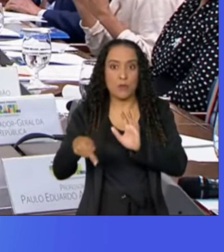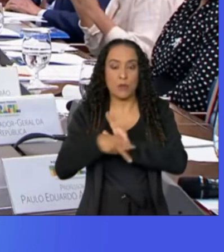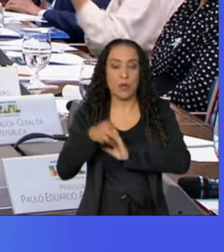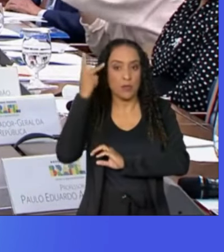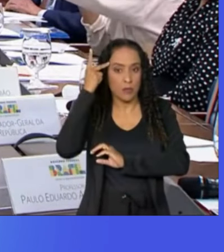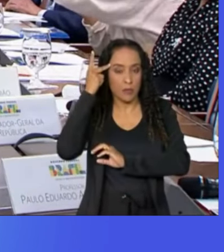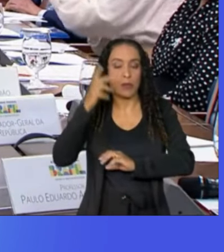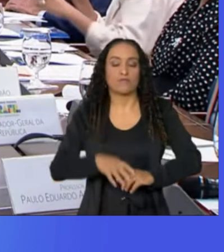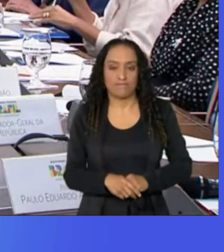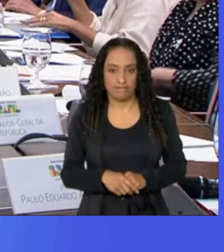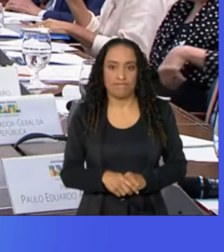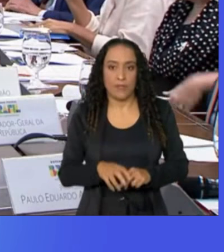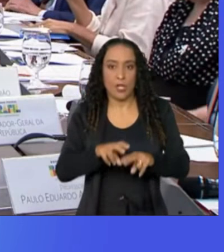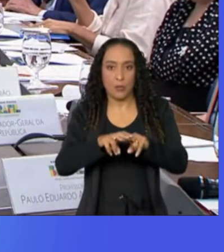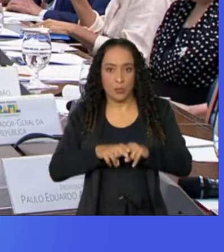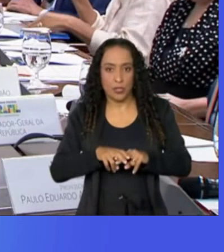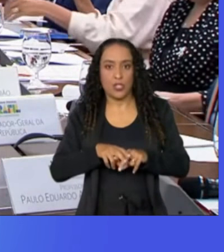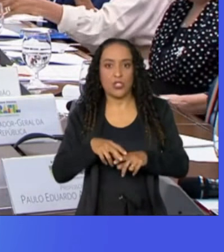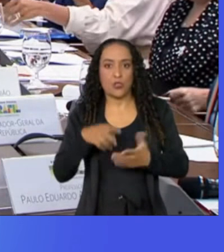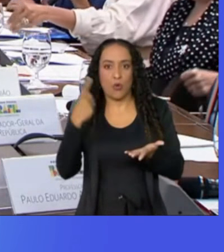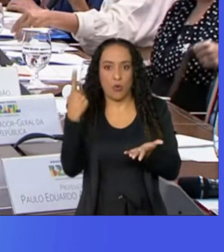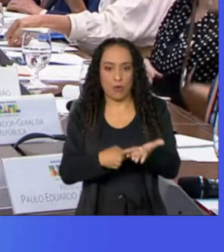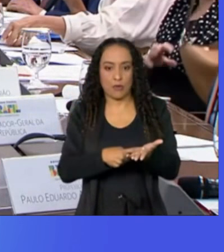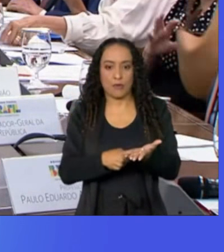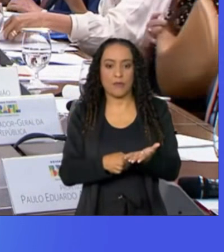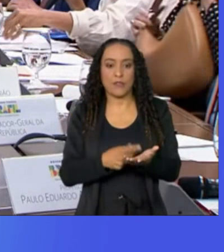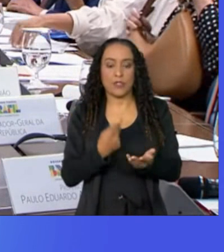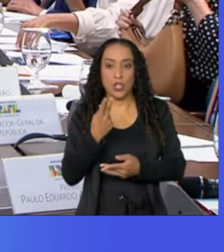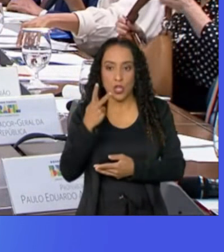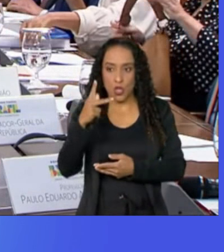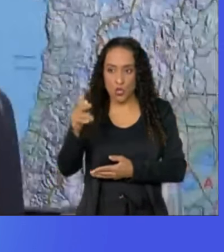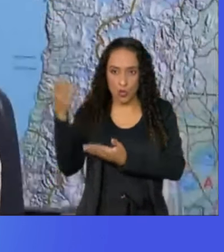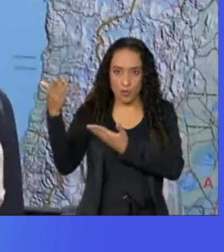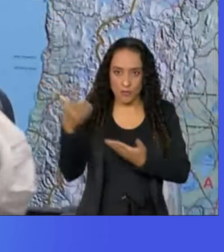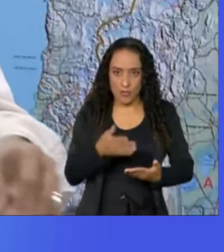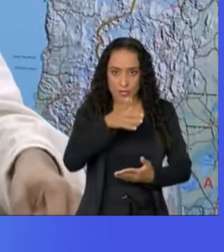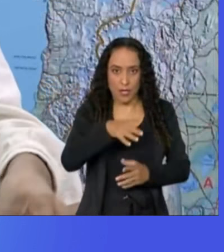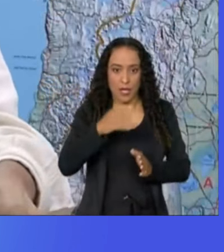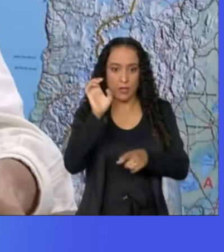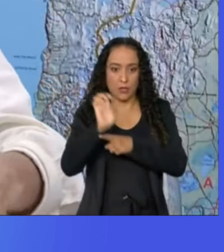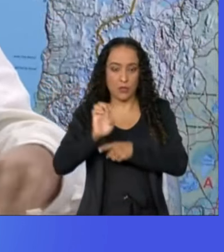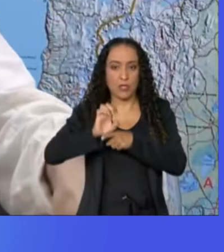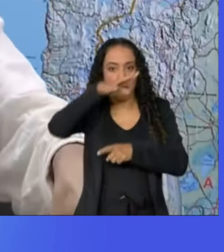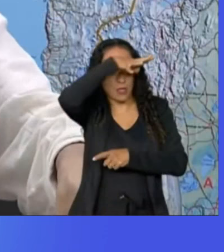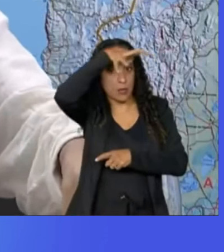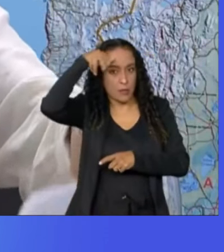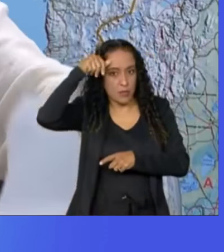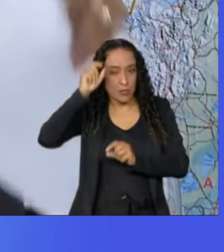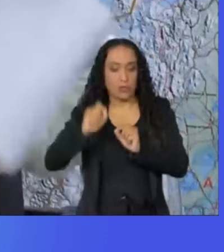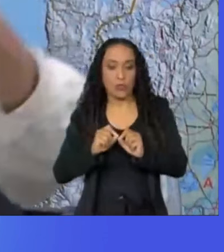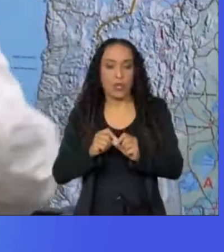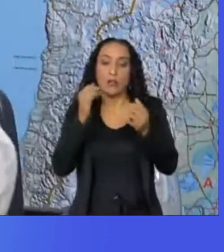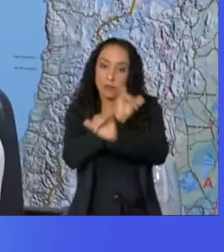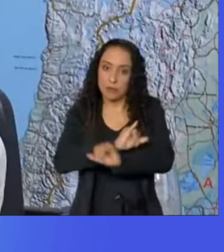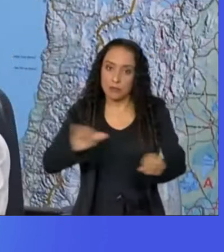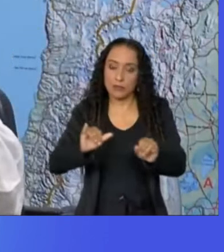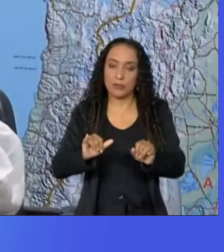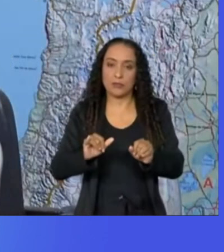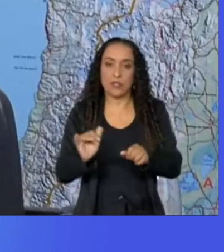de São Paulo por isso que foi acertada a sua ida ao est do Amazonas e anunciou ali medidas